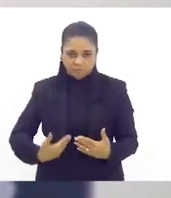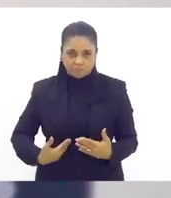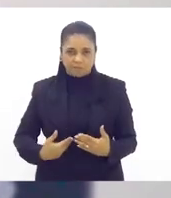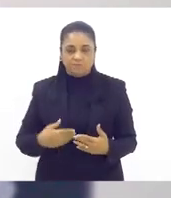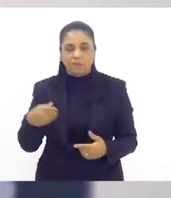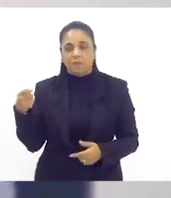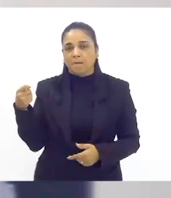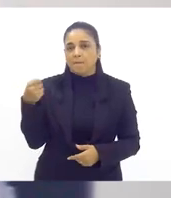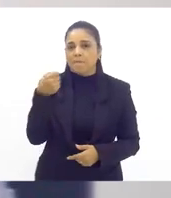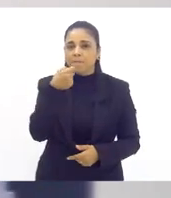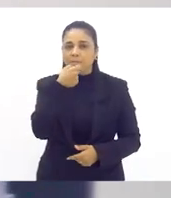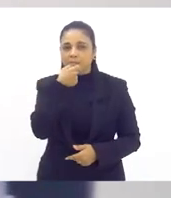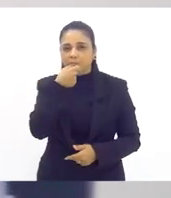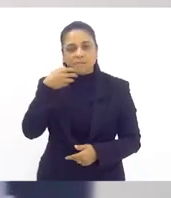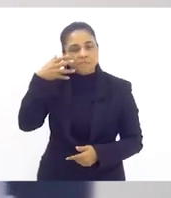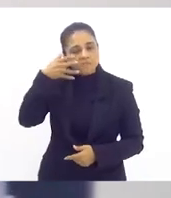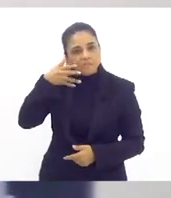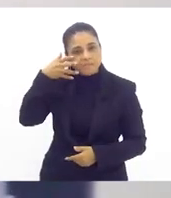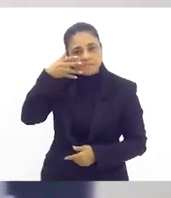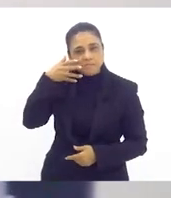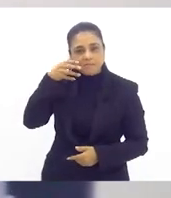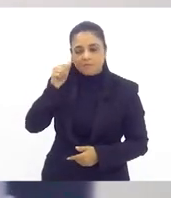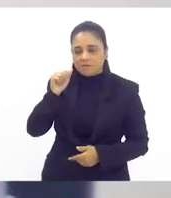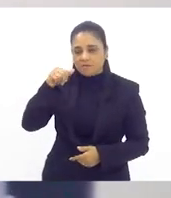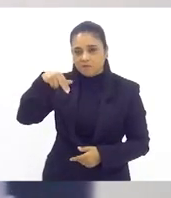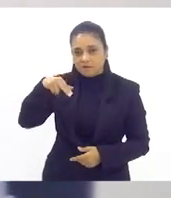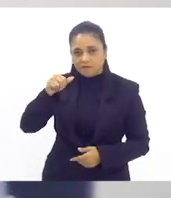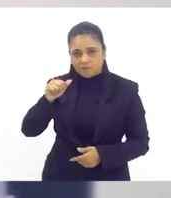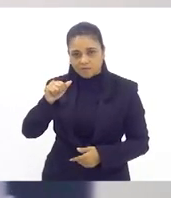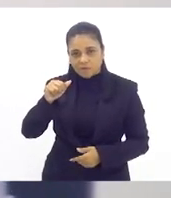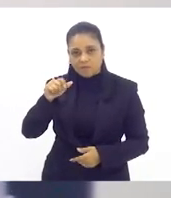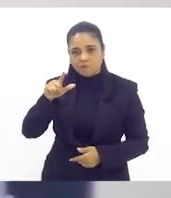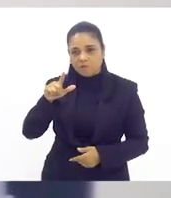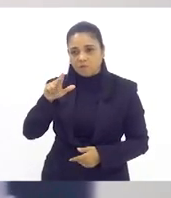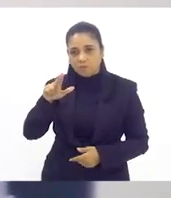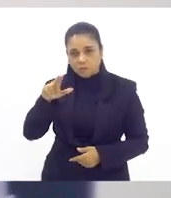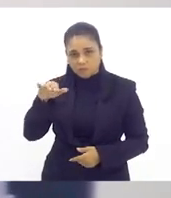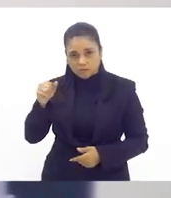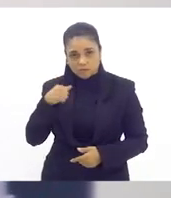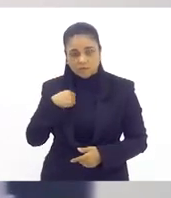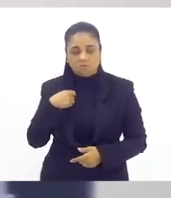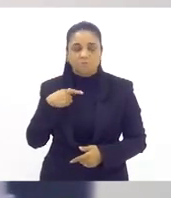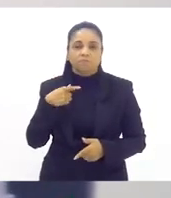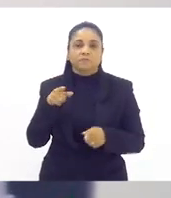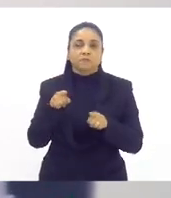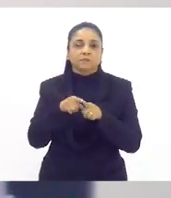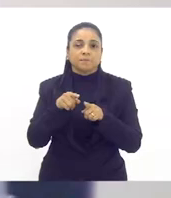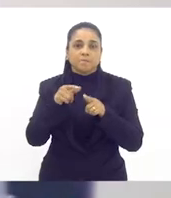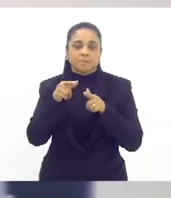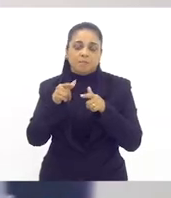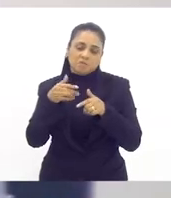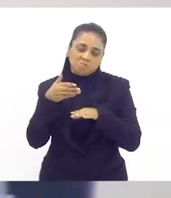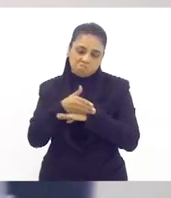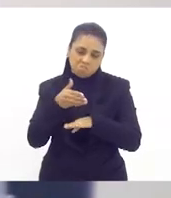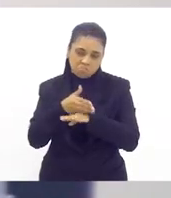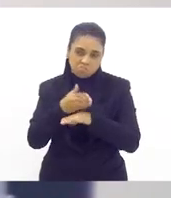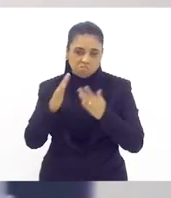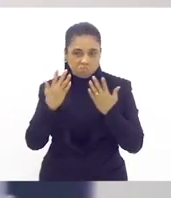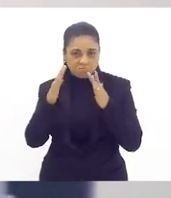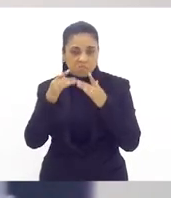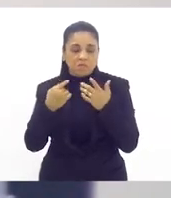rapidamente para Ana Lúcia registrar mais algumas presenças e já proceder para as perguntas